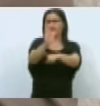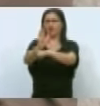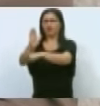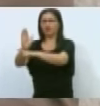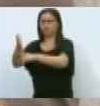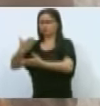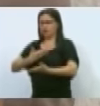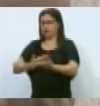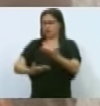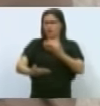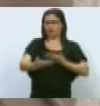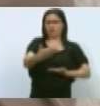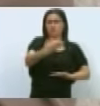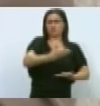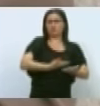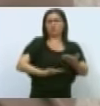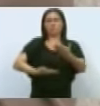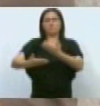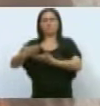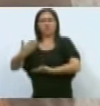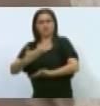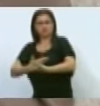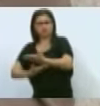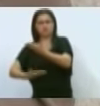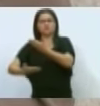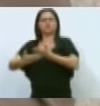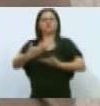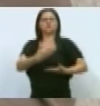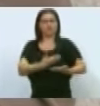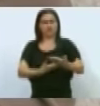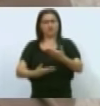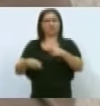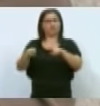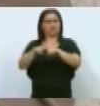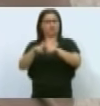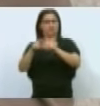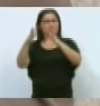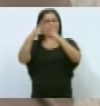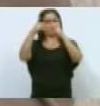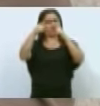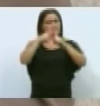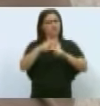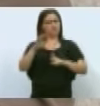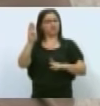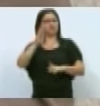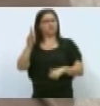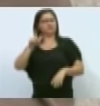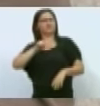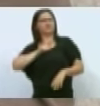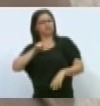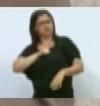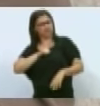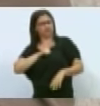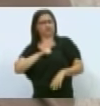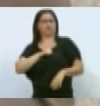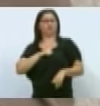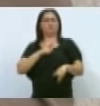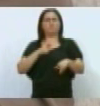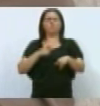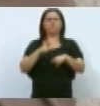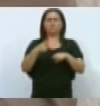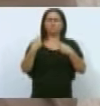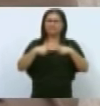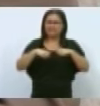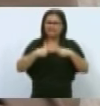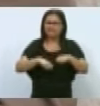acontecendo, inclusive até da igreja deles, né, da intérprete da Igreja Batista. O menino foi lá procurar emprego, porque eu